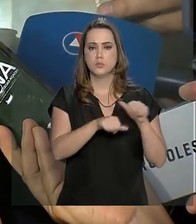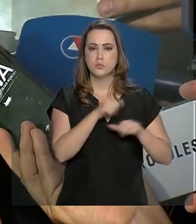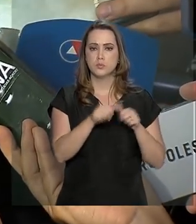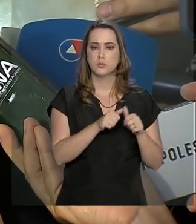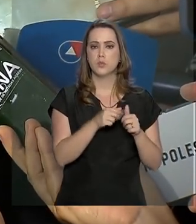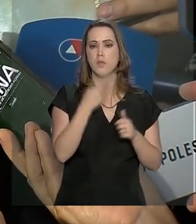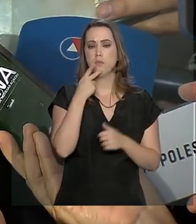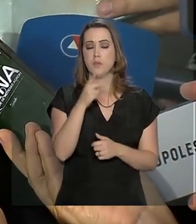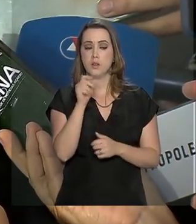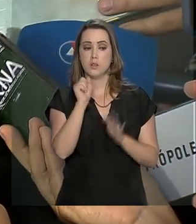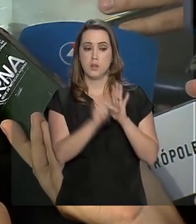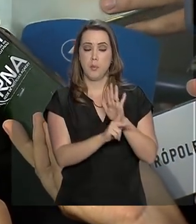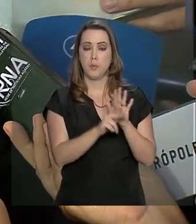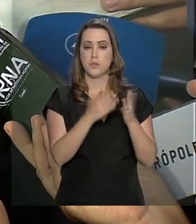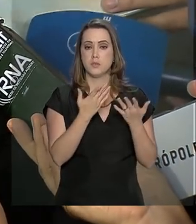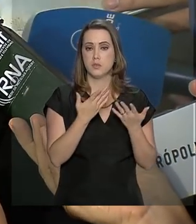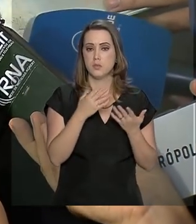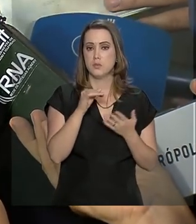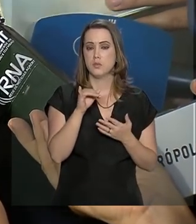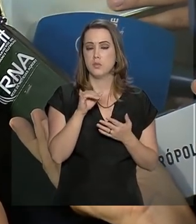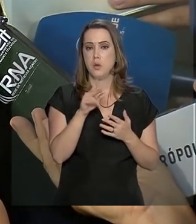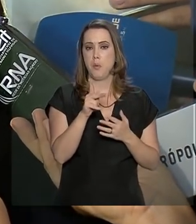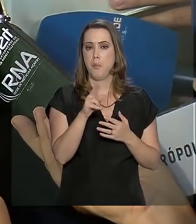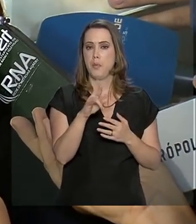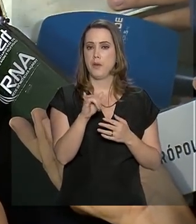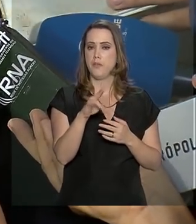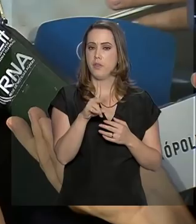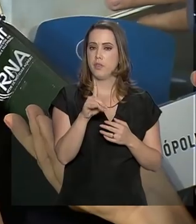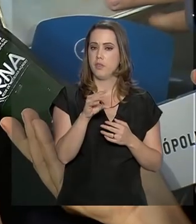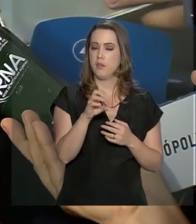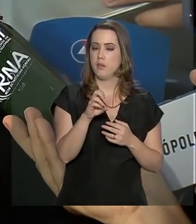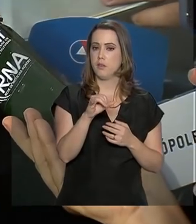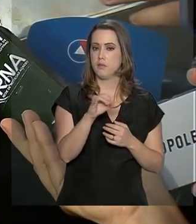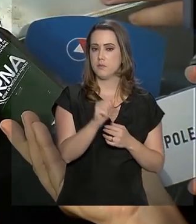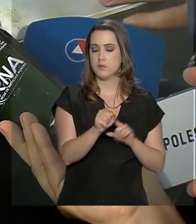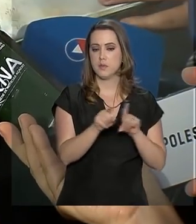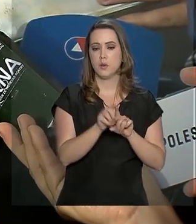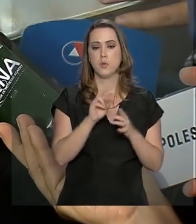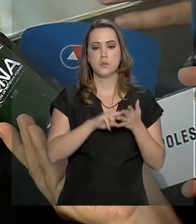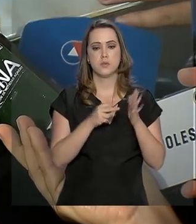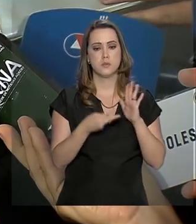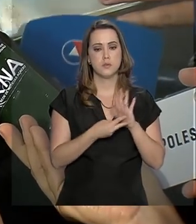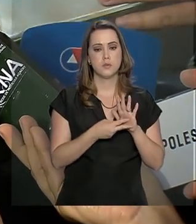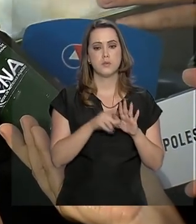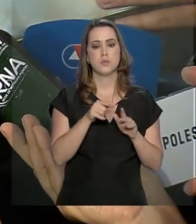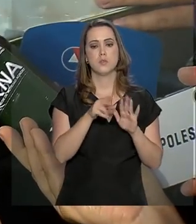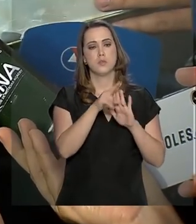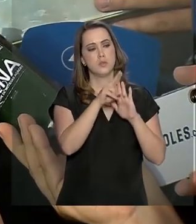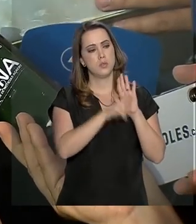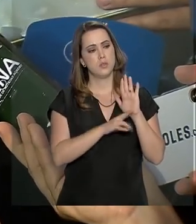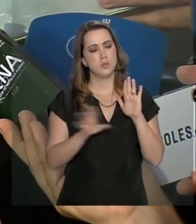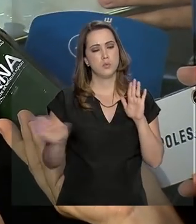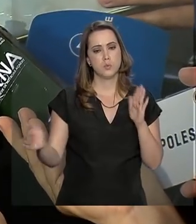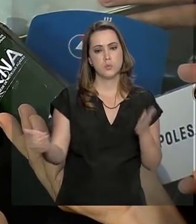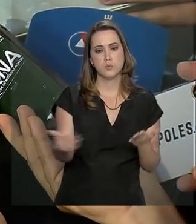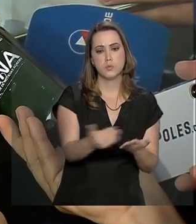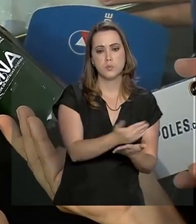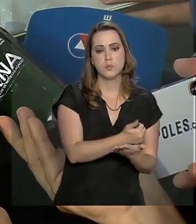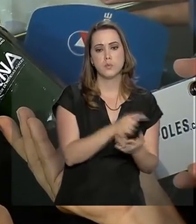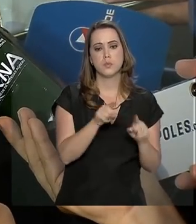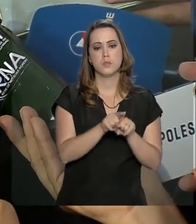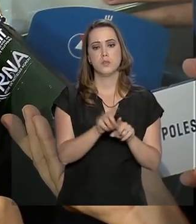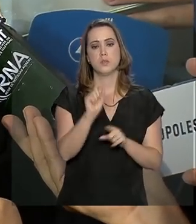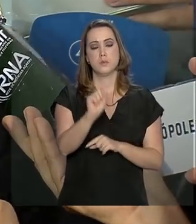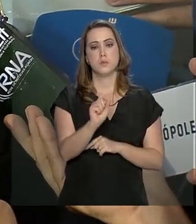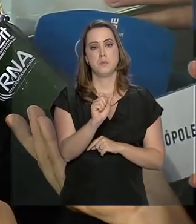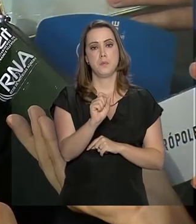à Previdência Social, como estava na mensagem presidencial, ou seja, um regime de capitalização que